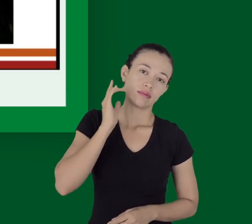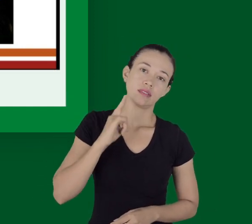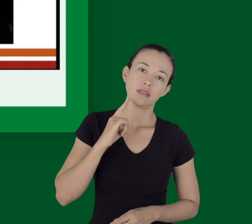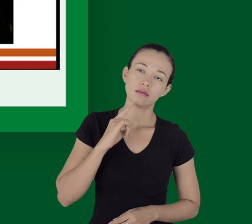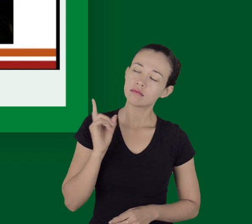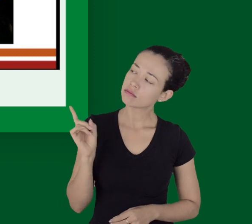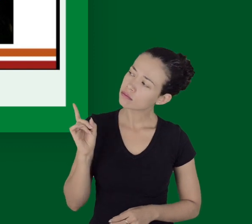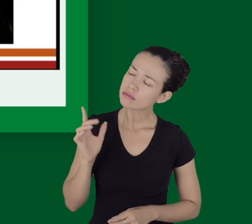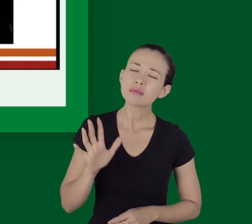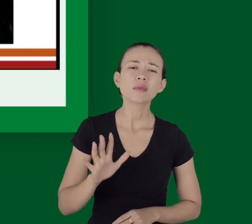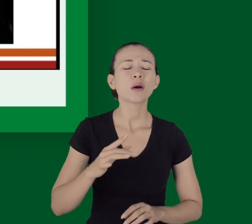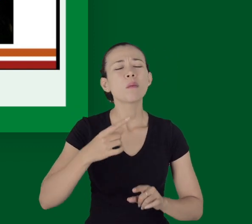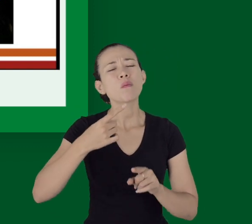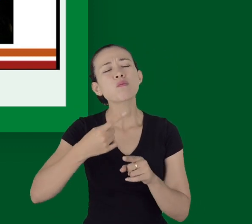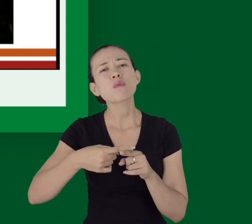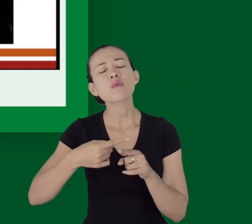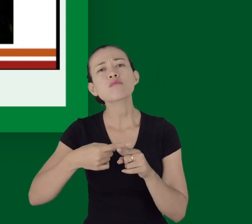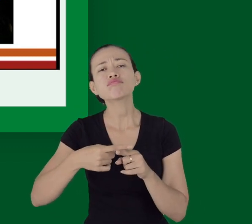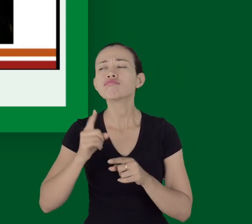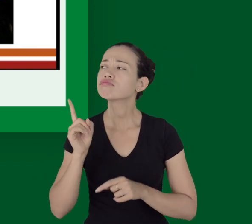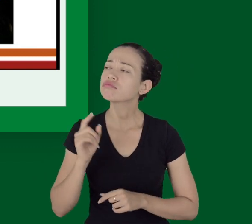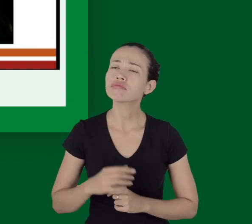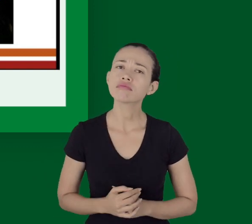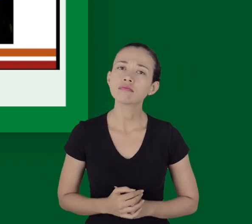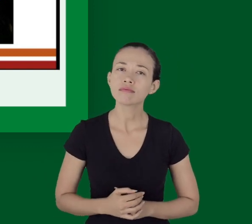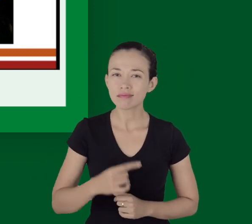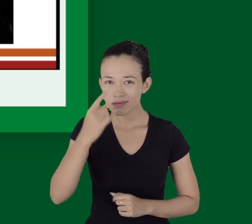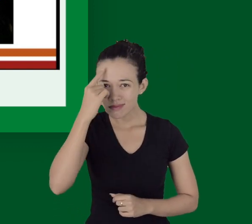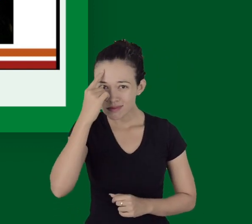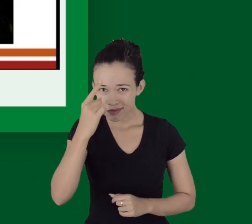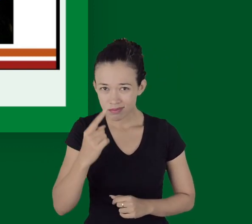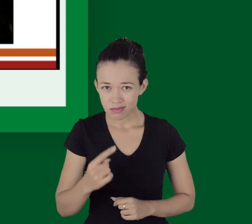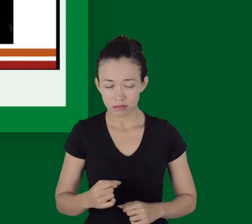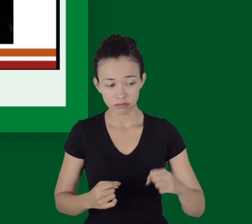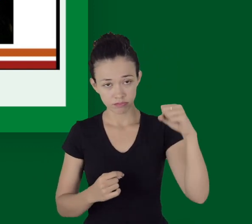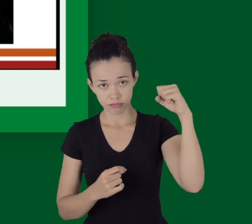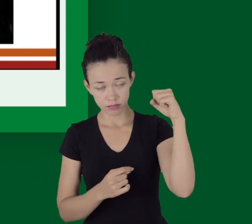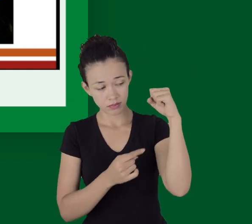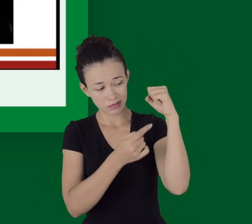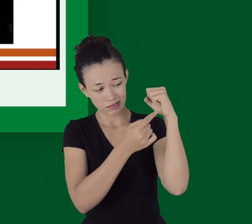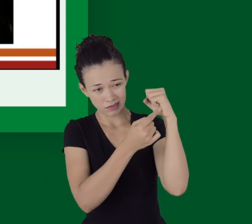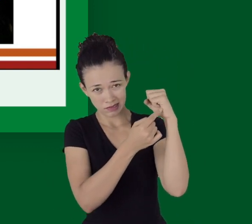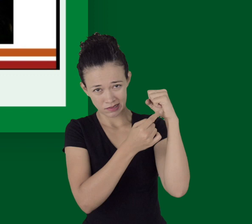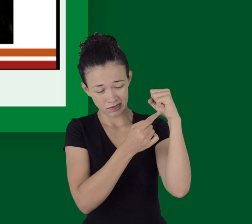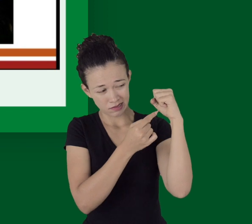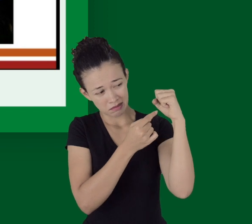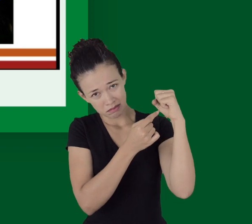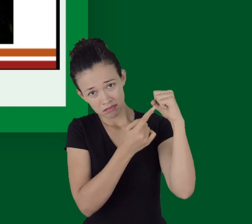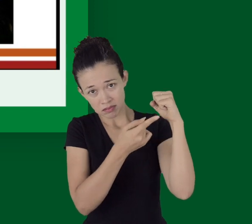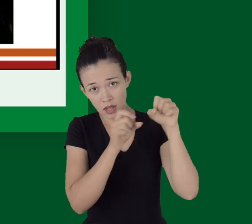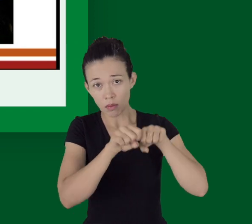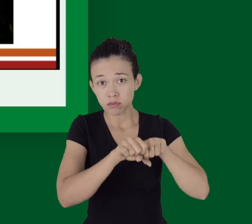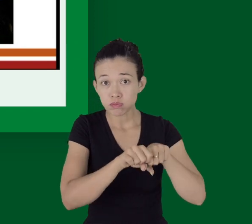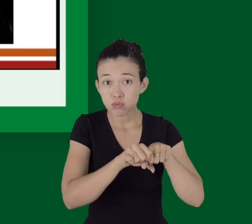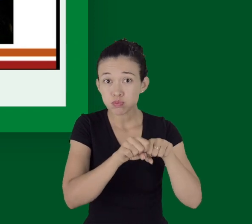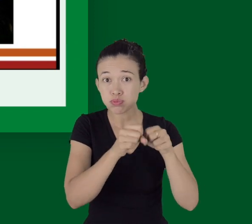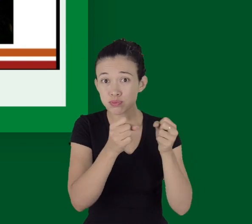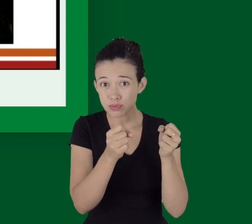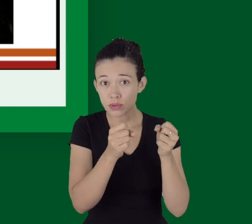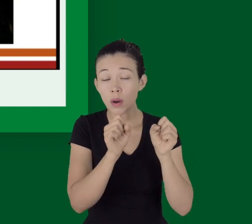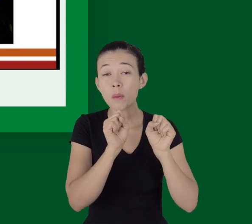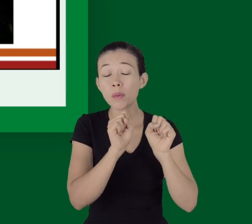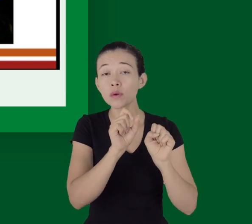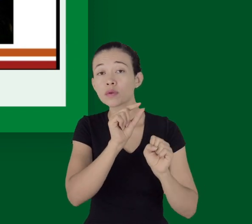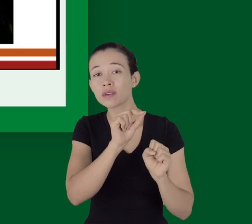E como que isso ocorre? No momento que eu tenho esse assoalho do cérebro com fratura, essa fratura